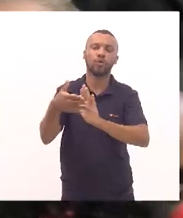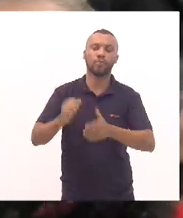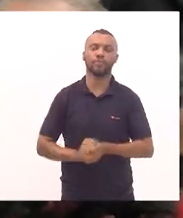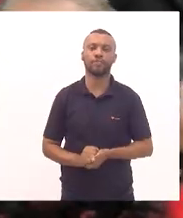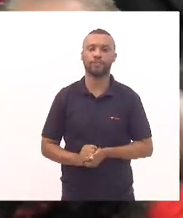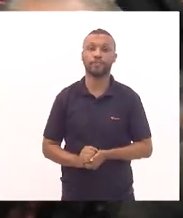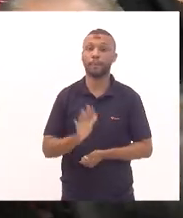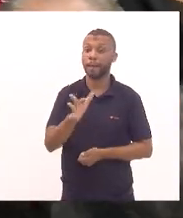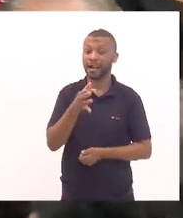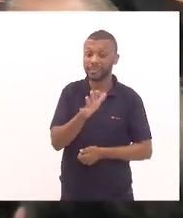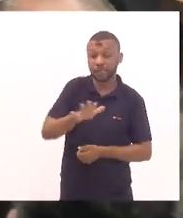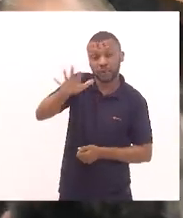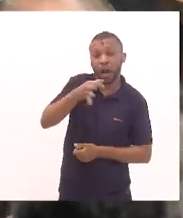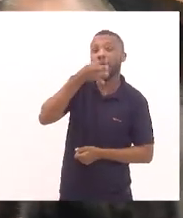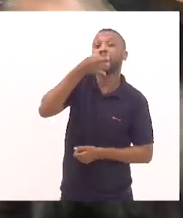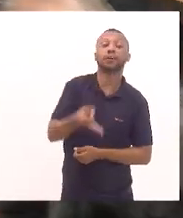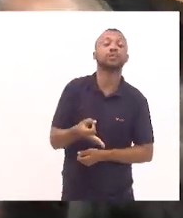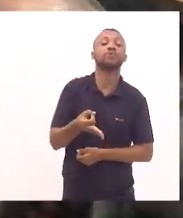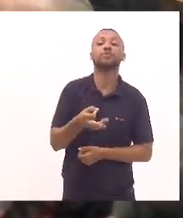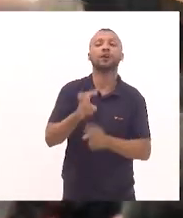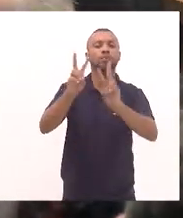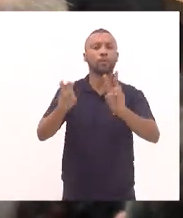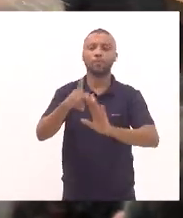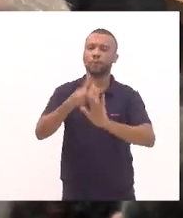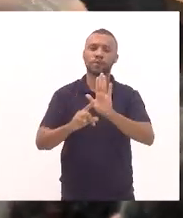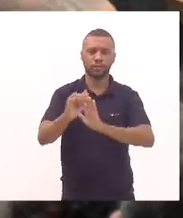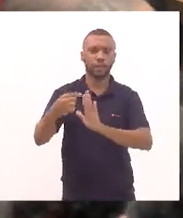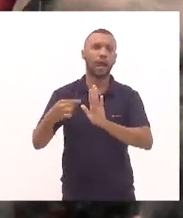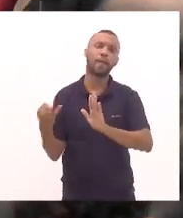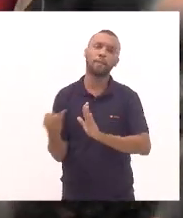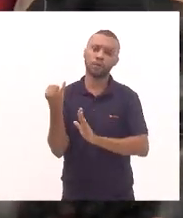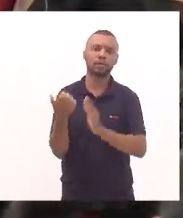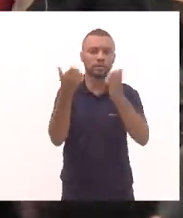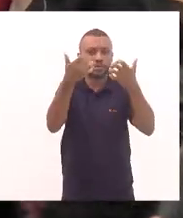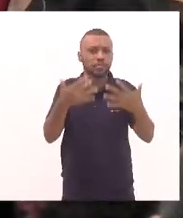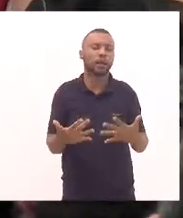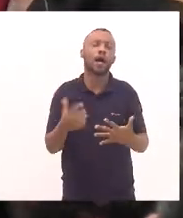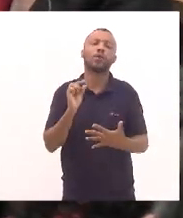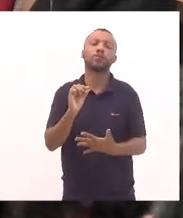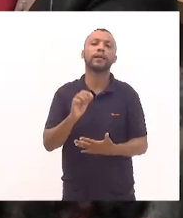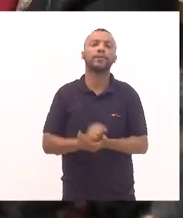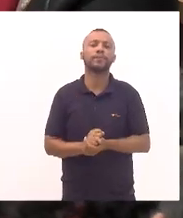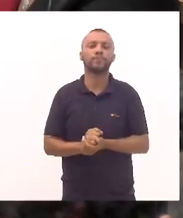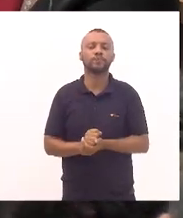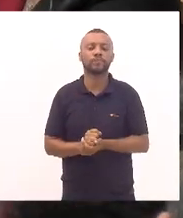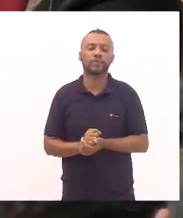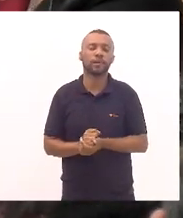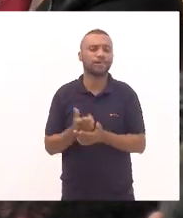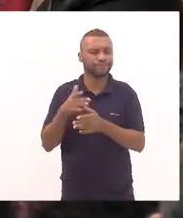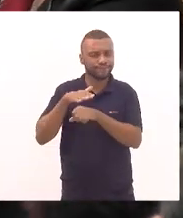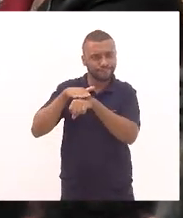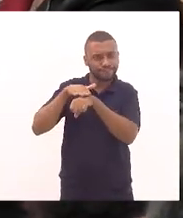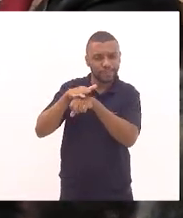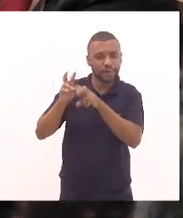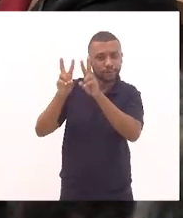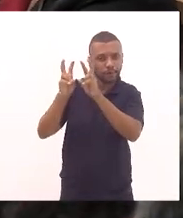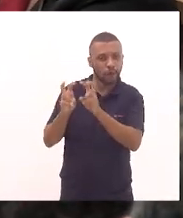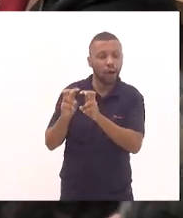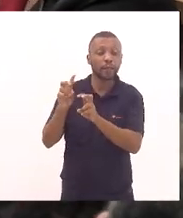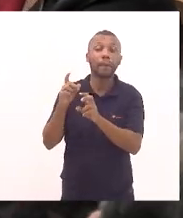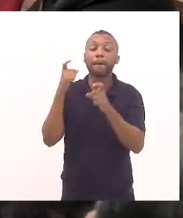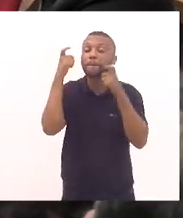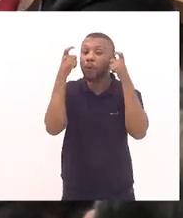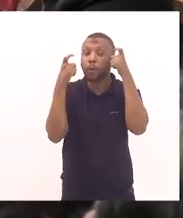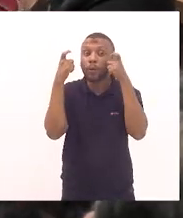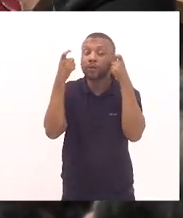a crítica geral ao projeto, e isso é importante ser dito, senhor presidente, falava com Vossa Excelência da minha preocupação